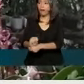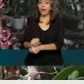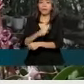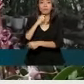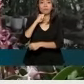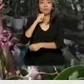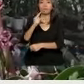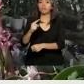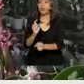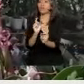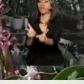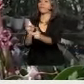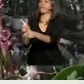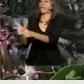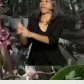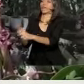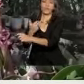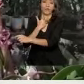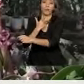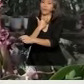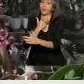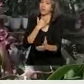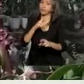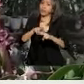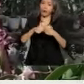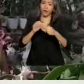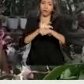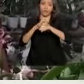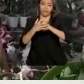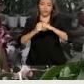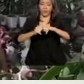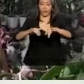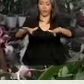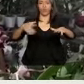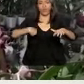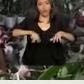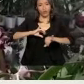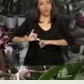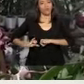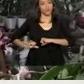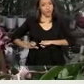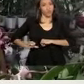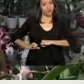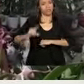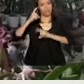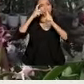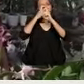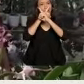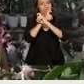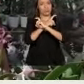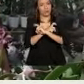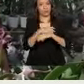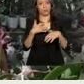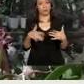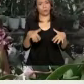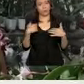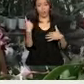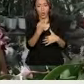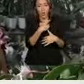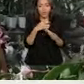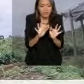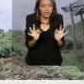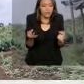o Ministério da Agricultura, Pecuária e Abastecimento liberou novas linhas de crédito. Exatamente.